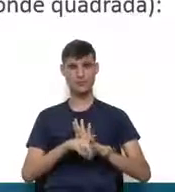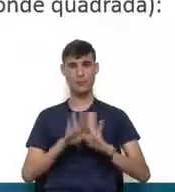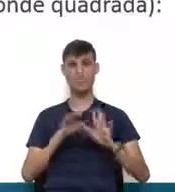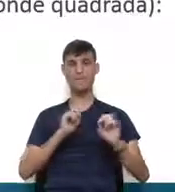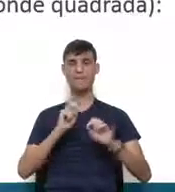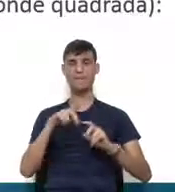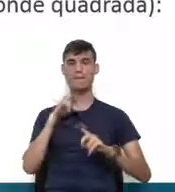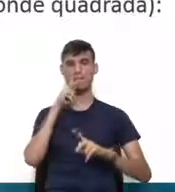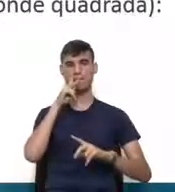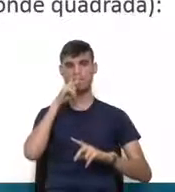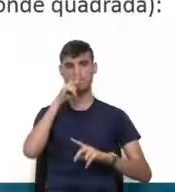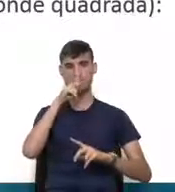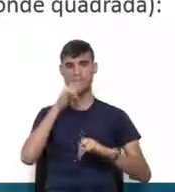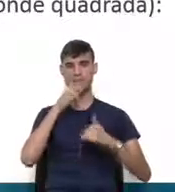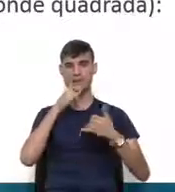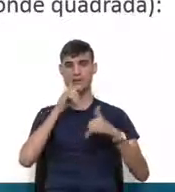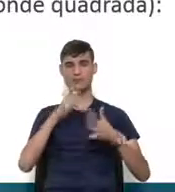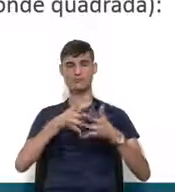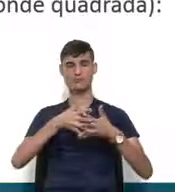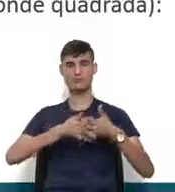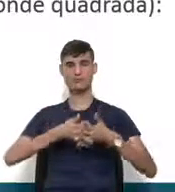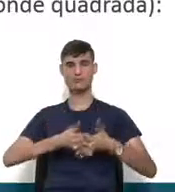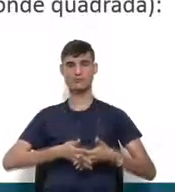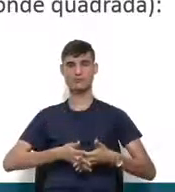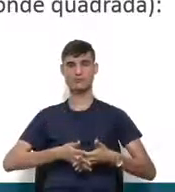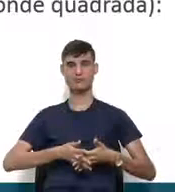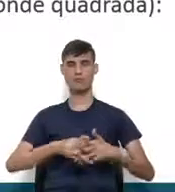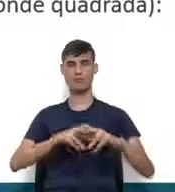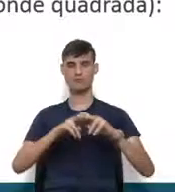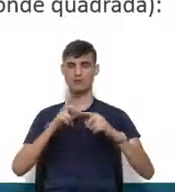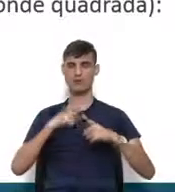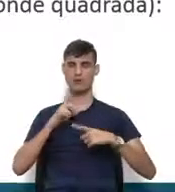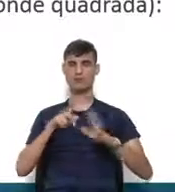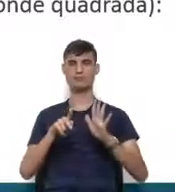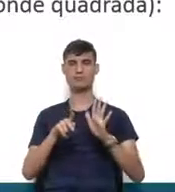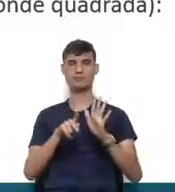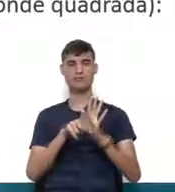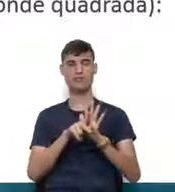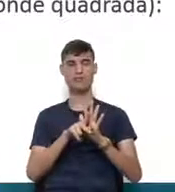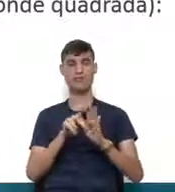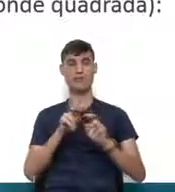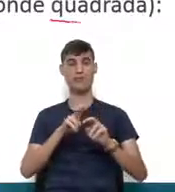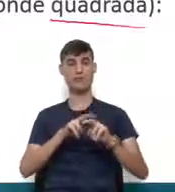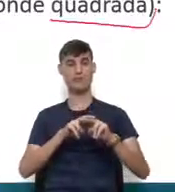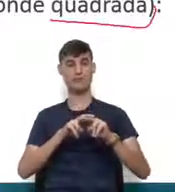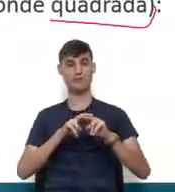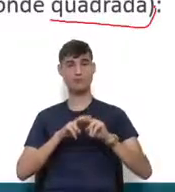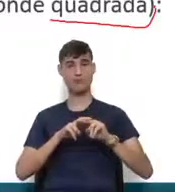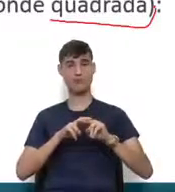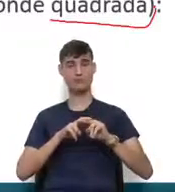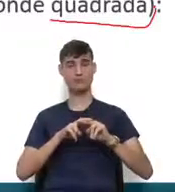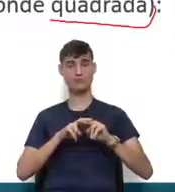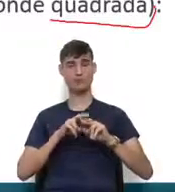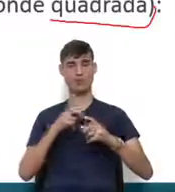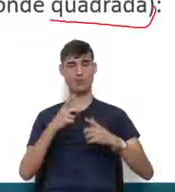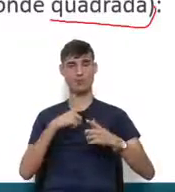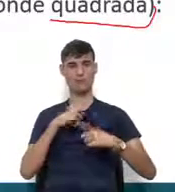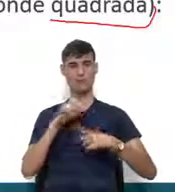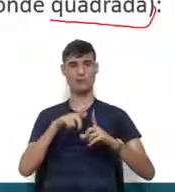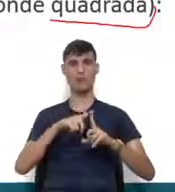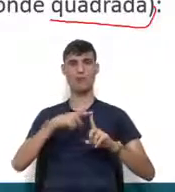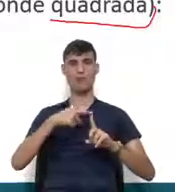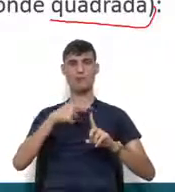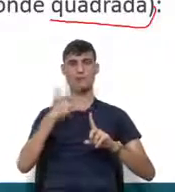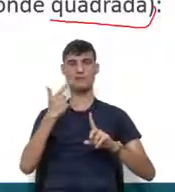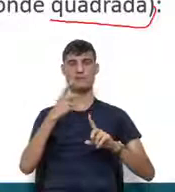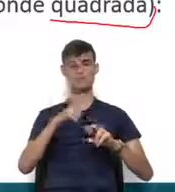da força eletromotriz, tá? Ela é dada por onde nós temos algo que é quadrado. Olha como